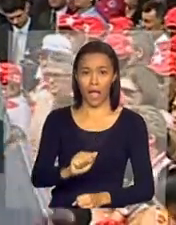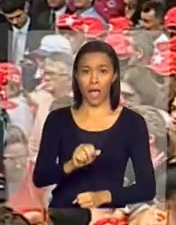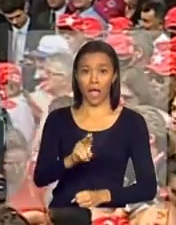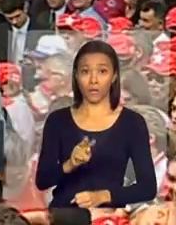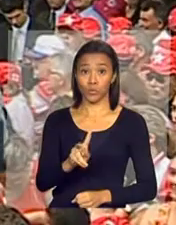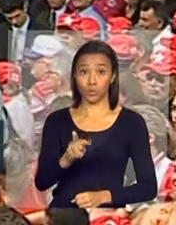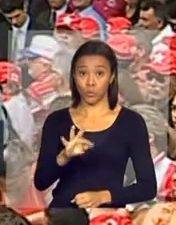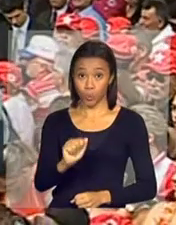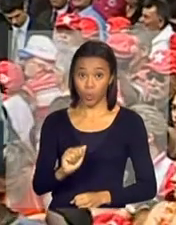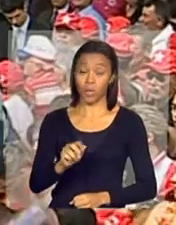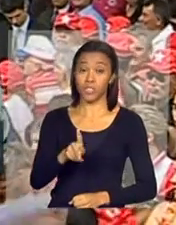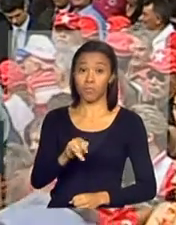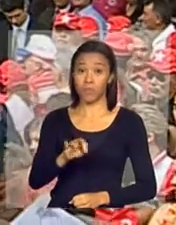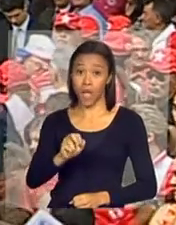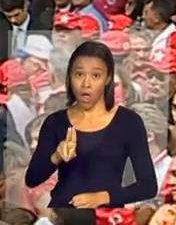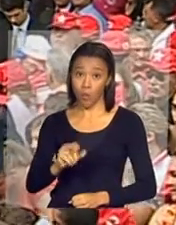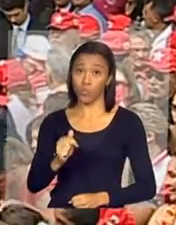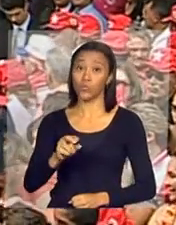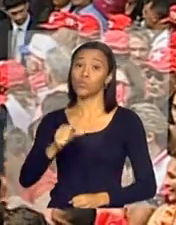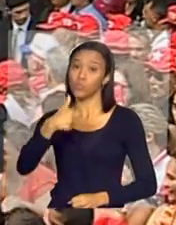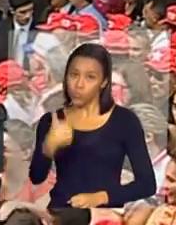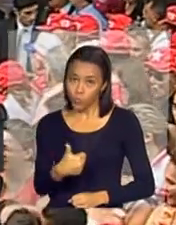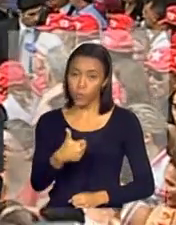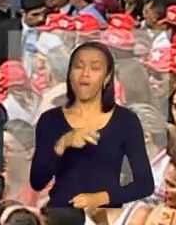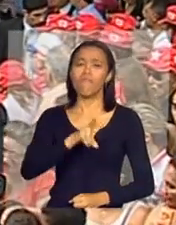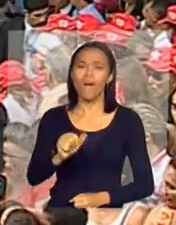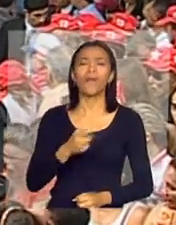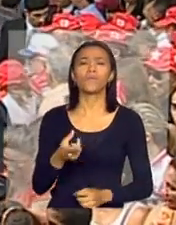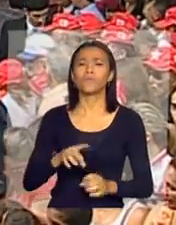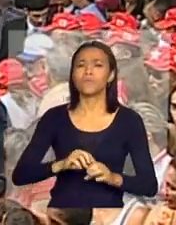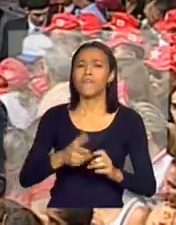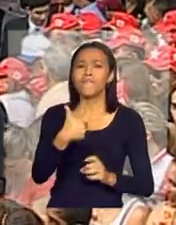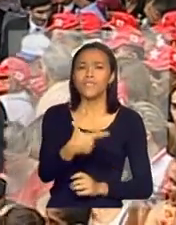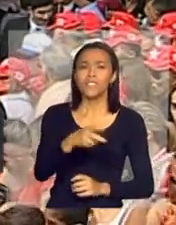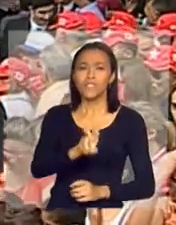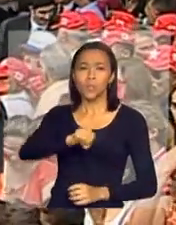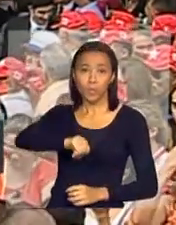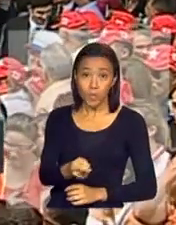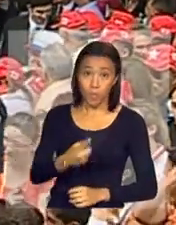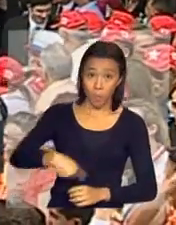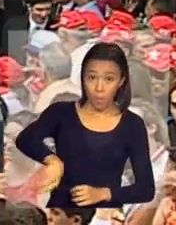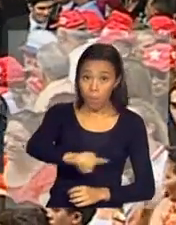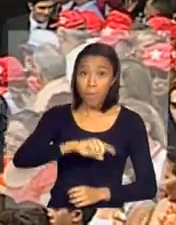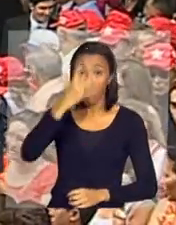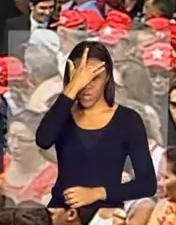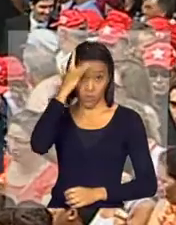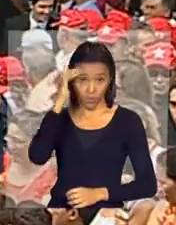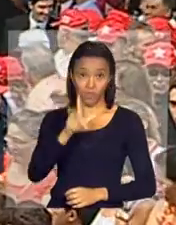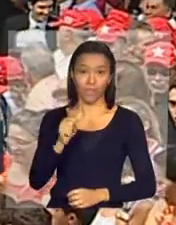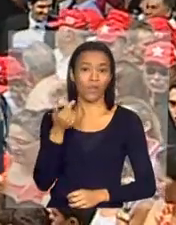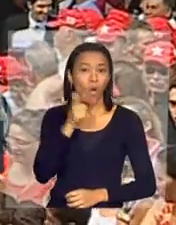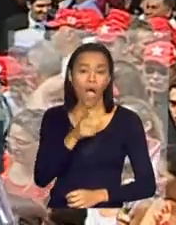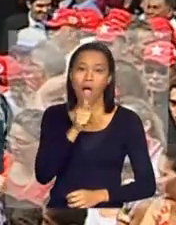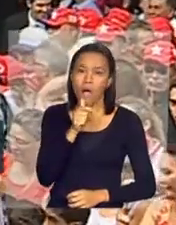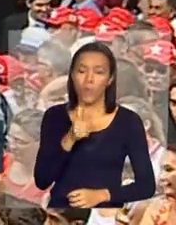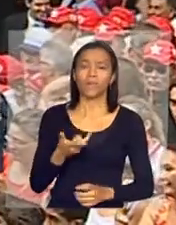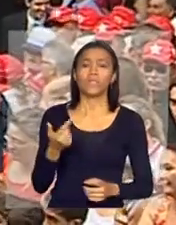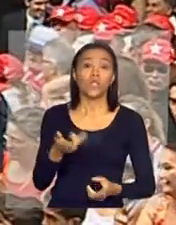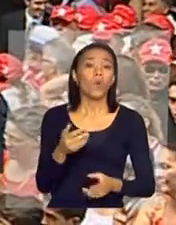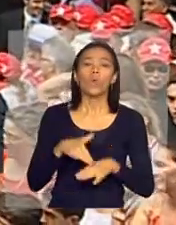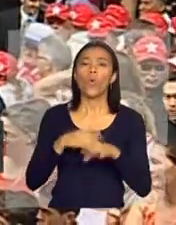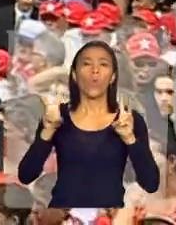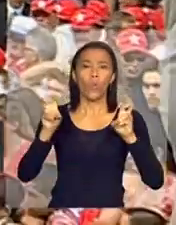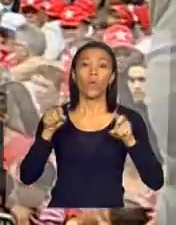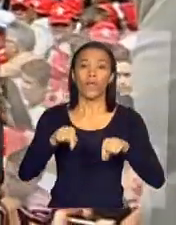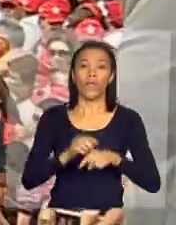Piaus 1. Essa obra vai abastecer pelo menos 25 mil pessoas aqui no semiárido do Piauí. Sobre esse assunto, eu